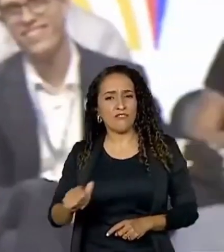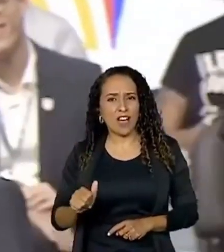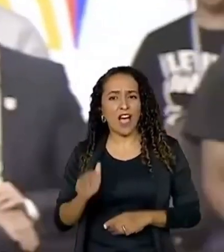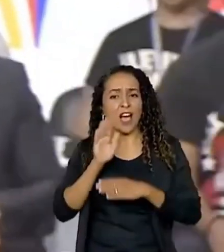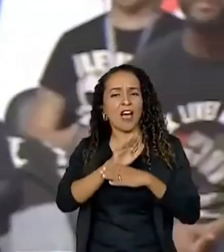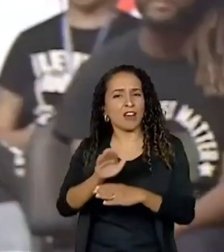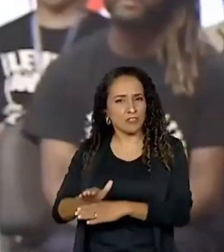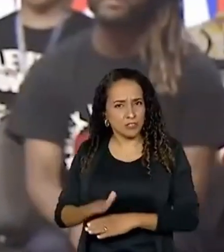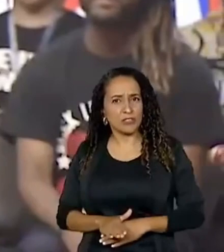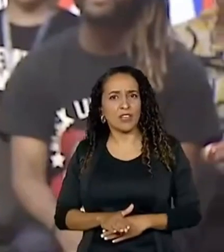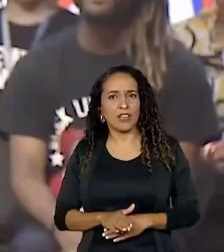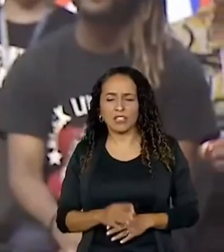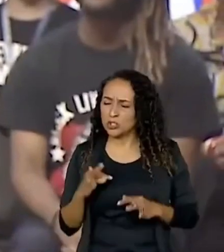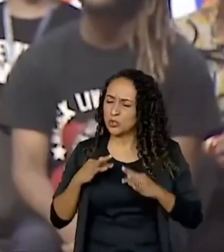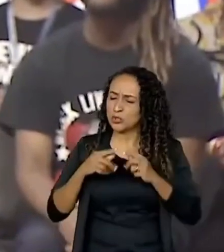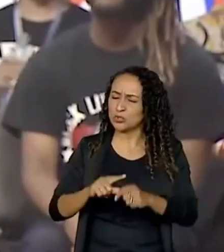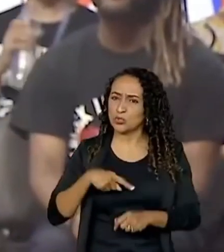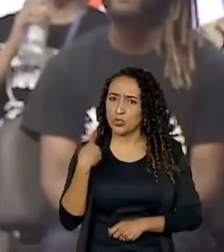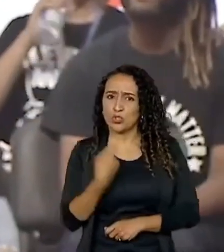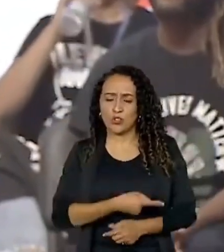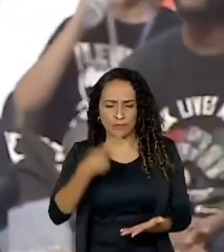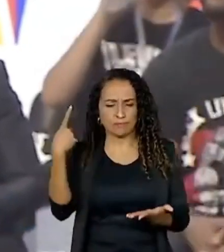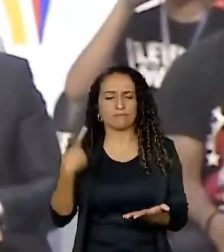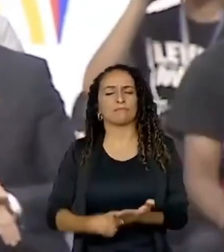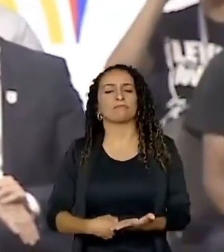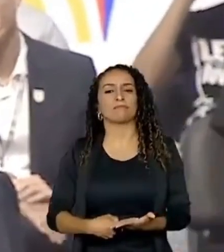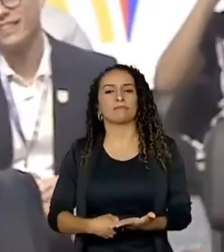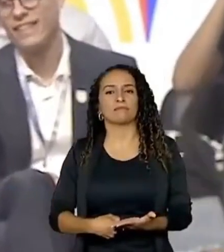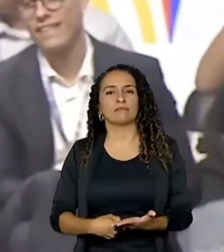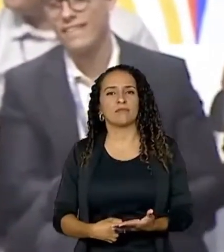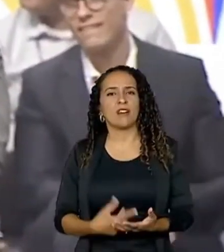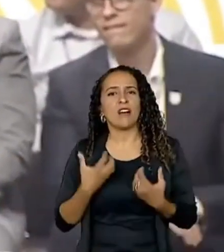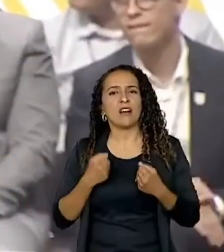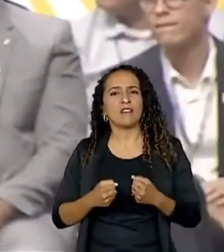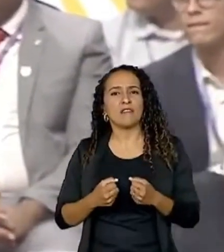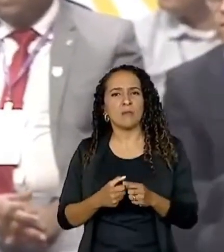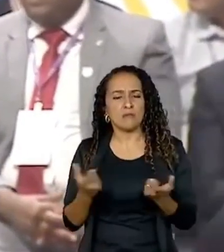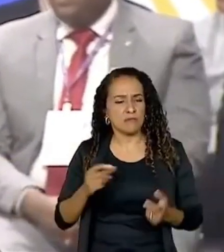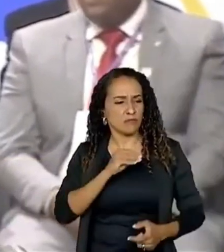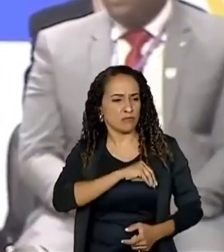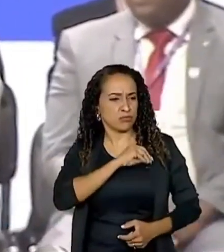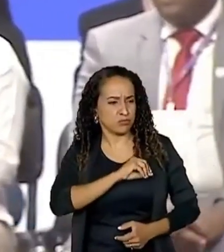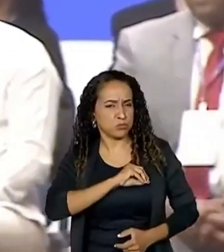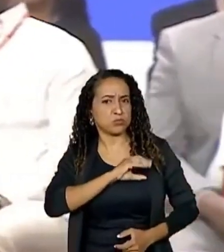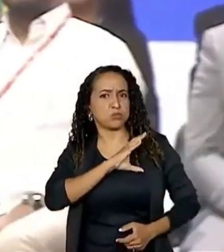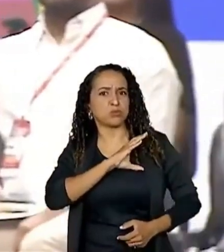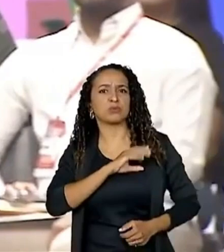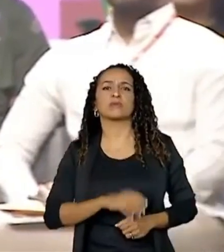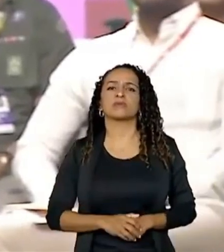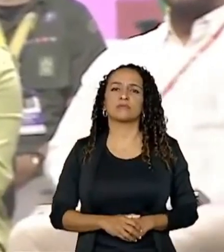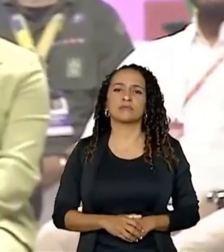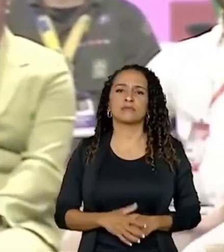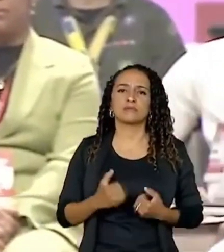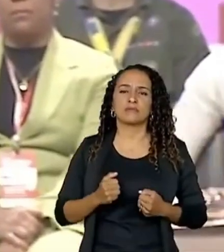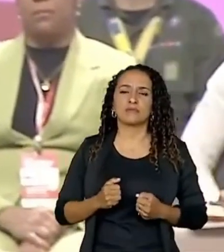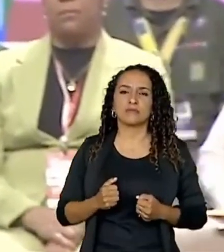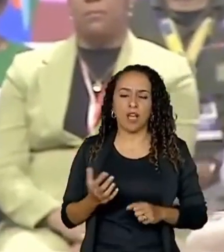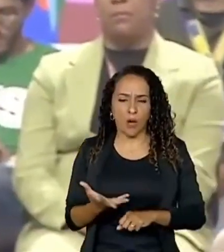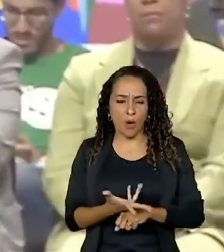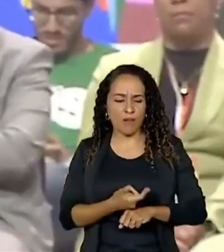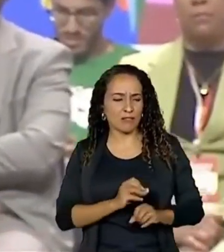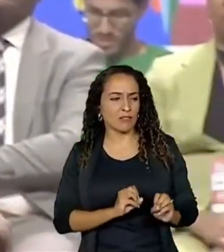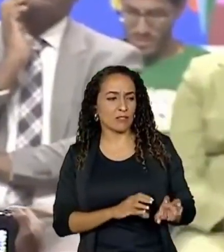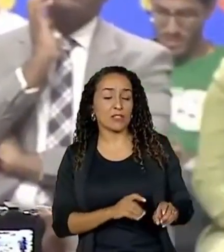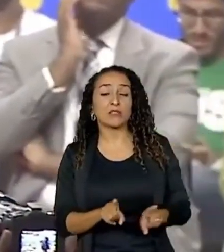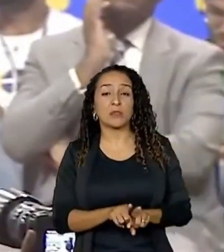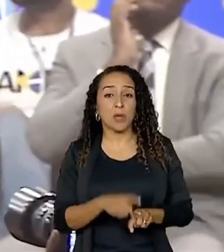realizar aquilo que nós nos comprometemos. Nós vamos aumentar mais salário. Nós vamos aumentar a qualidade da educação.